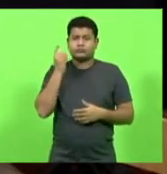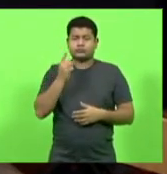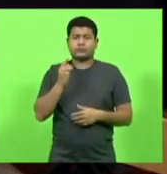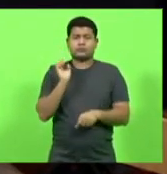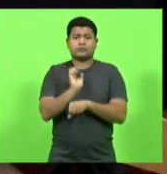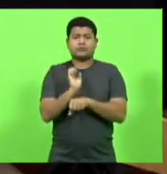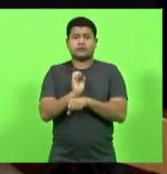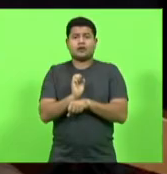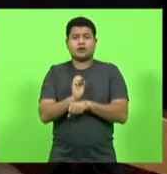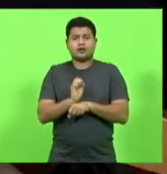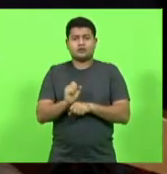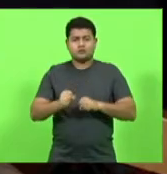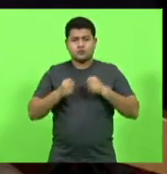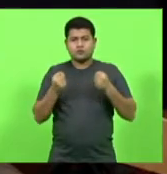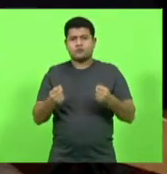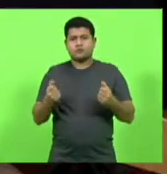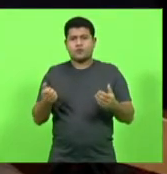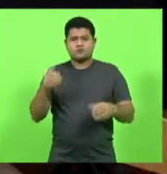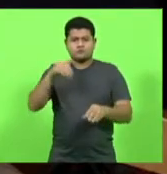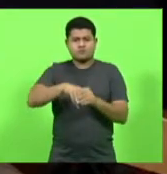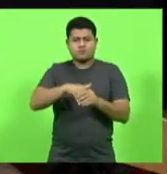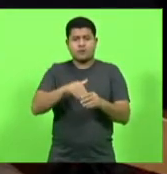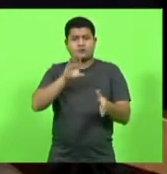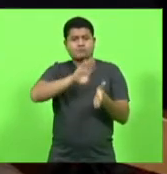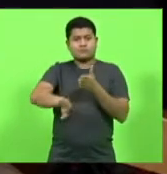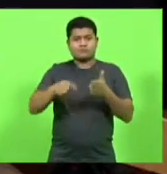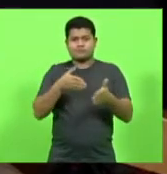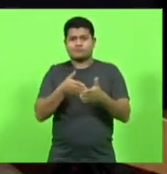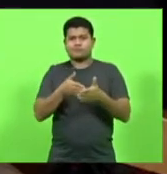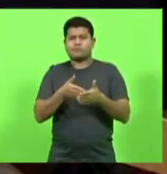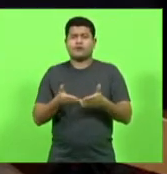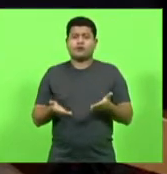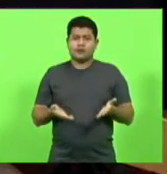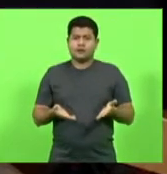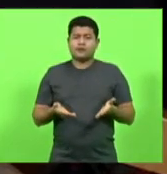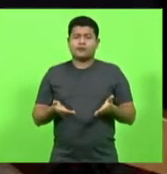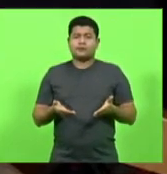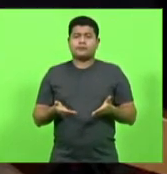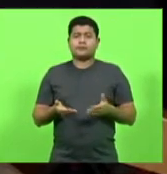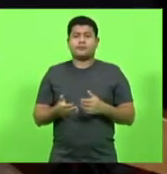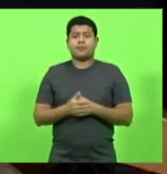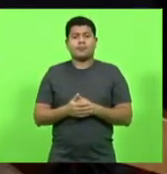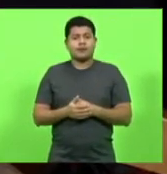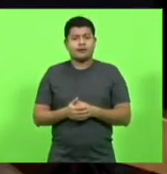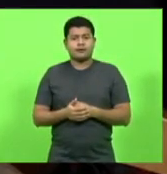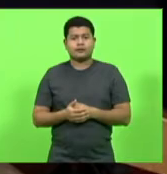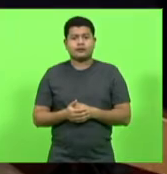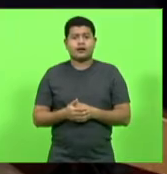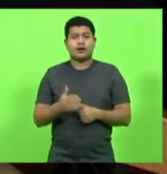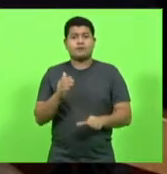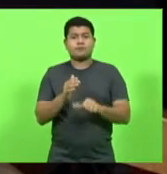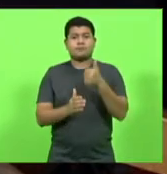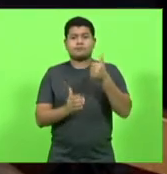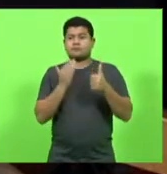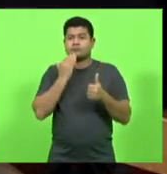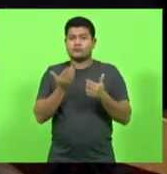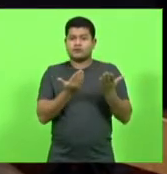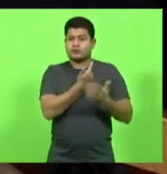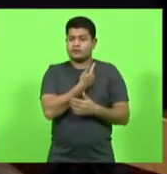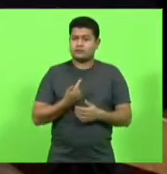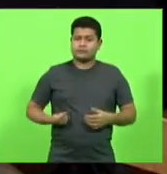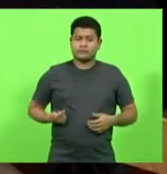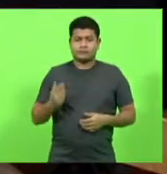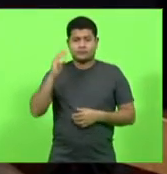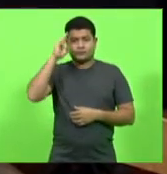ao derrubarmos esse veto, cujo veto não deveria ter existido, mas derrubar esse veto foi o primeiro pedido que o governador